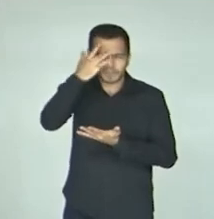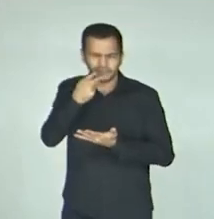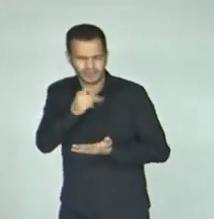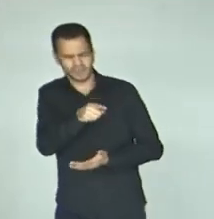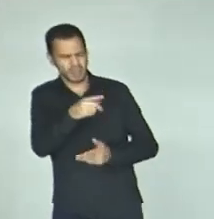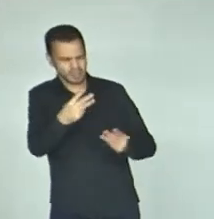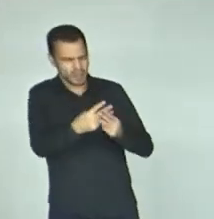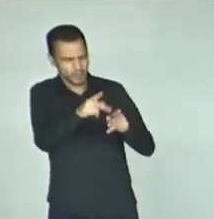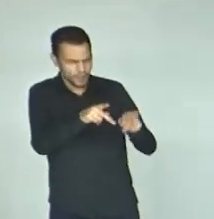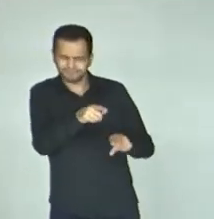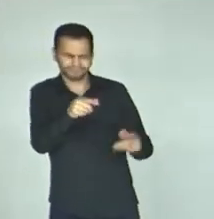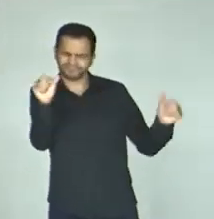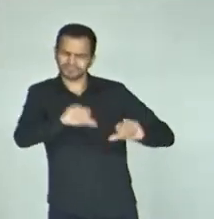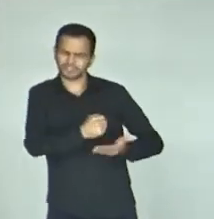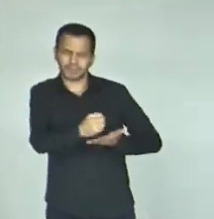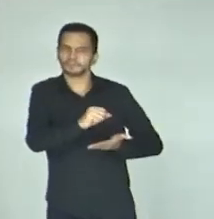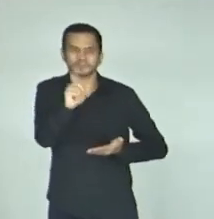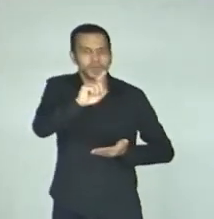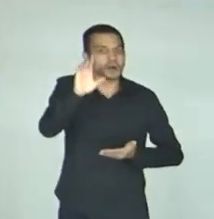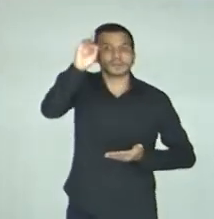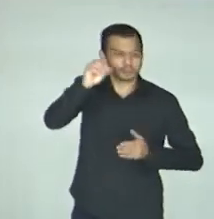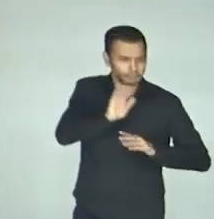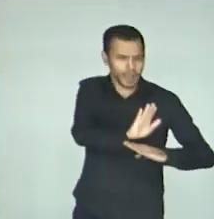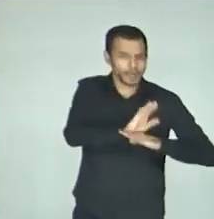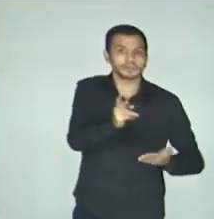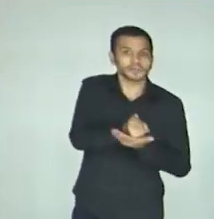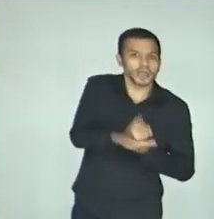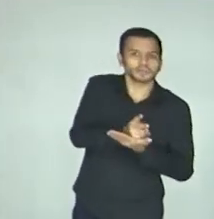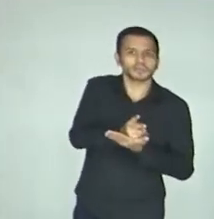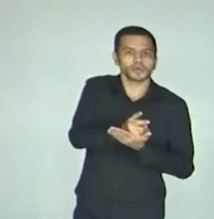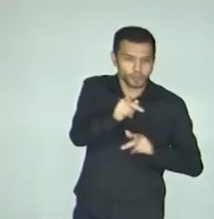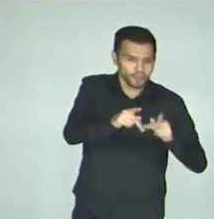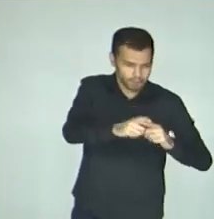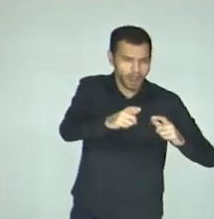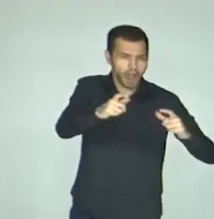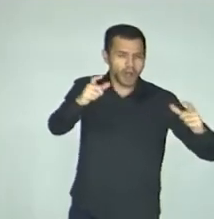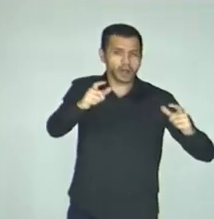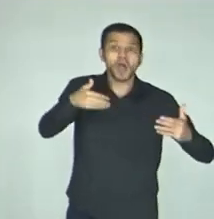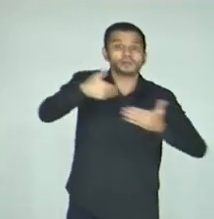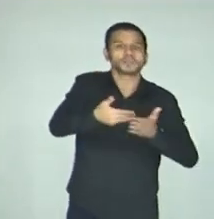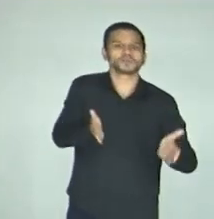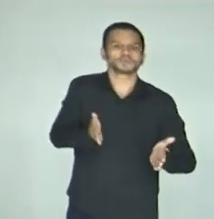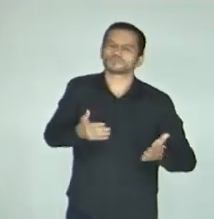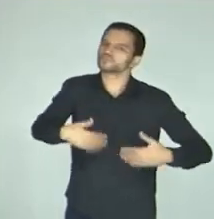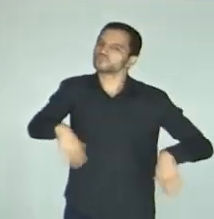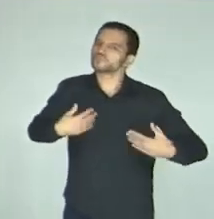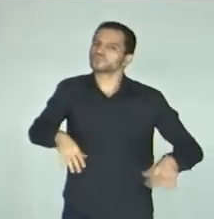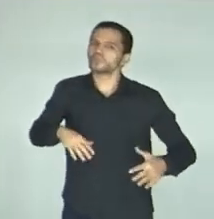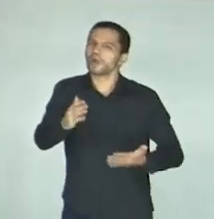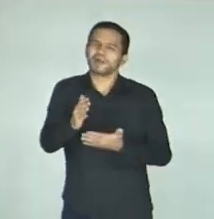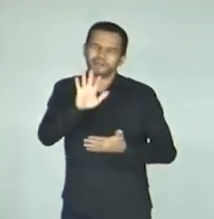mas Deus disse eu vou prosperar e farei de ti uma grande nação e fez os queridos quantas